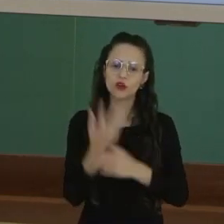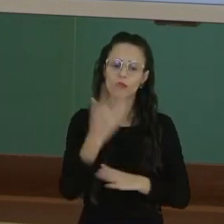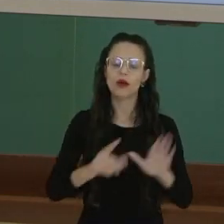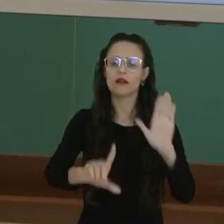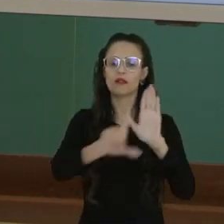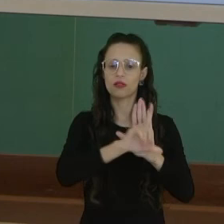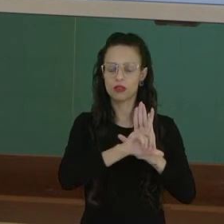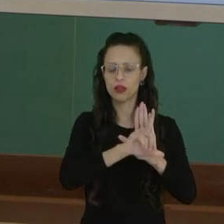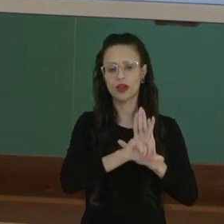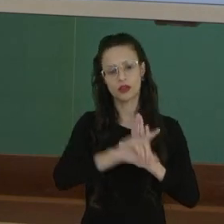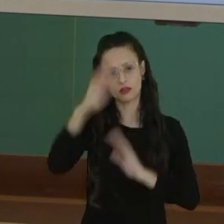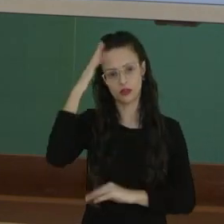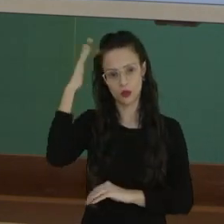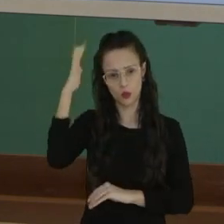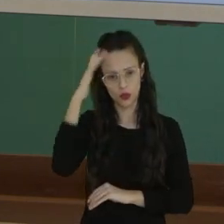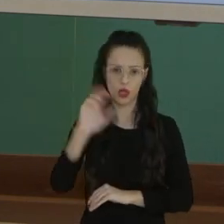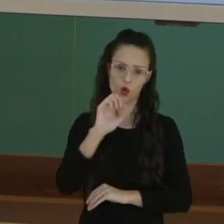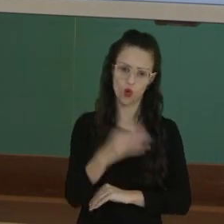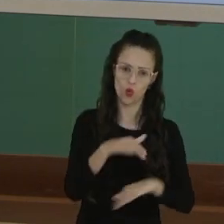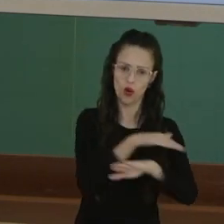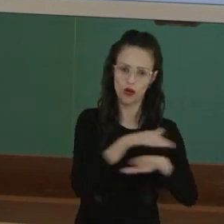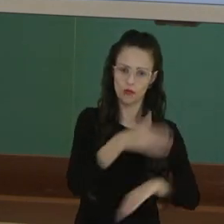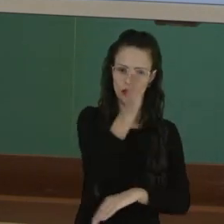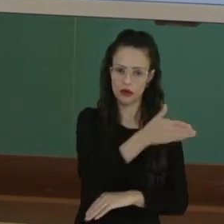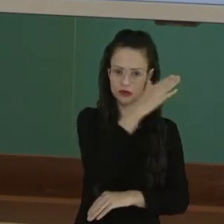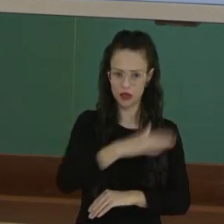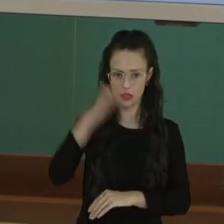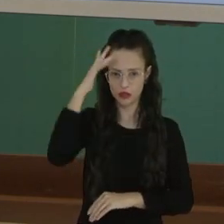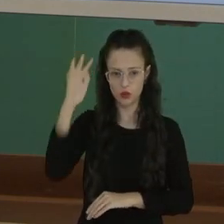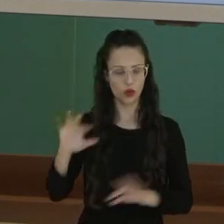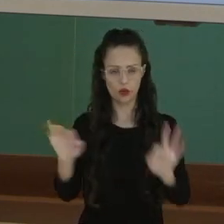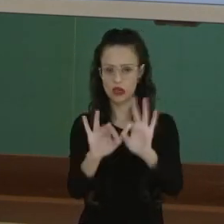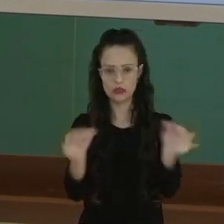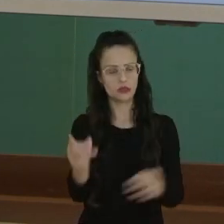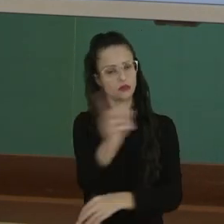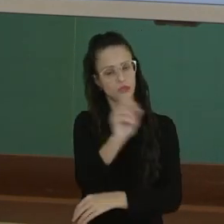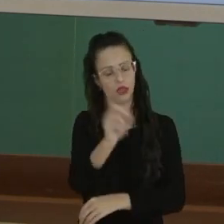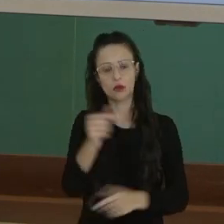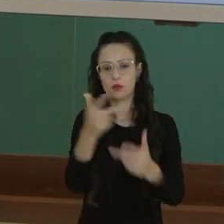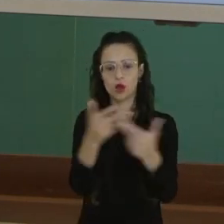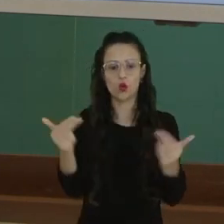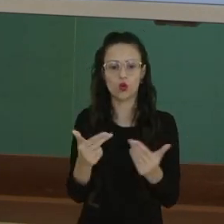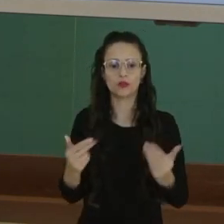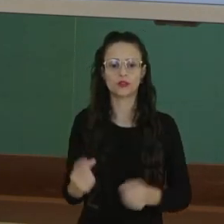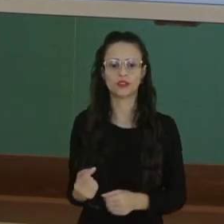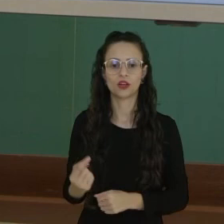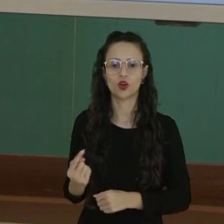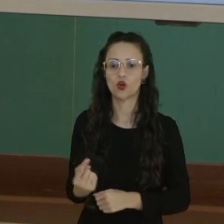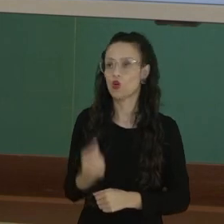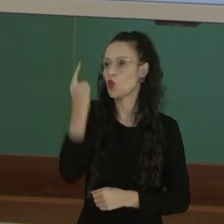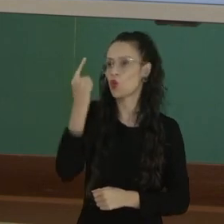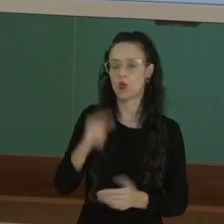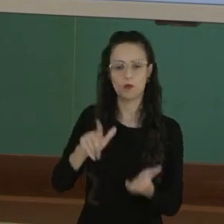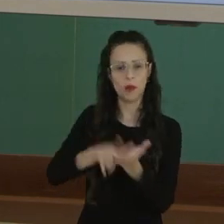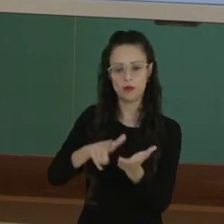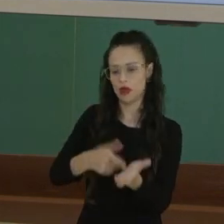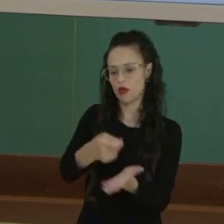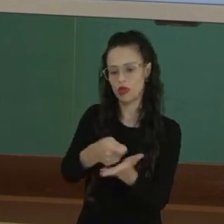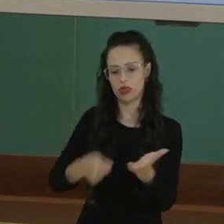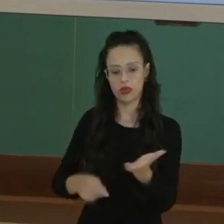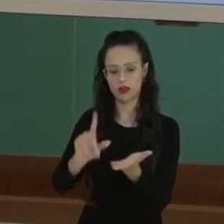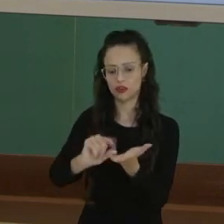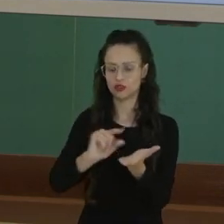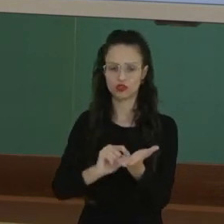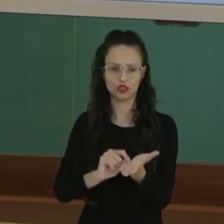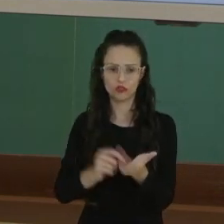lei ou acabar com uma certa lei, certo? Então não é um processo tão simplista assim, não é uma coisa de um paper, né, um papel lá, né, um artigo que